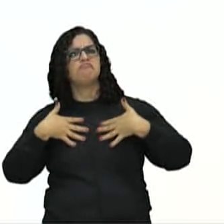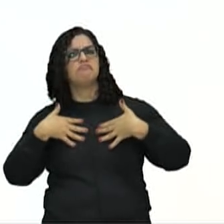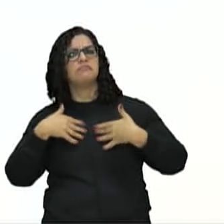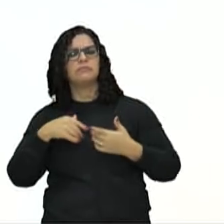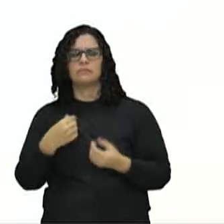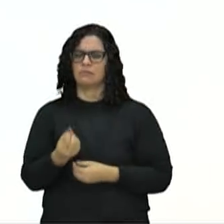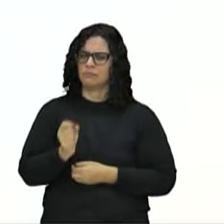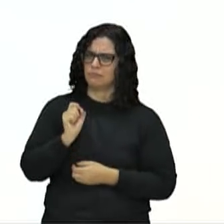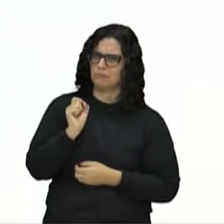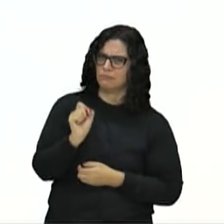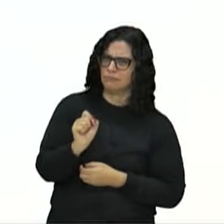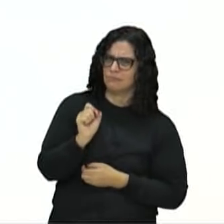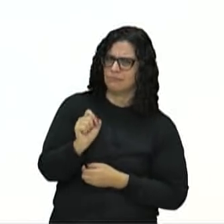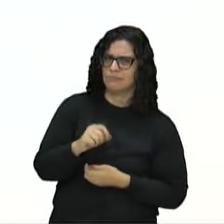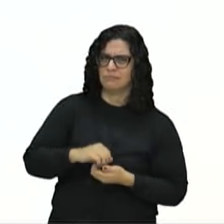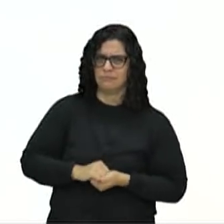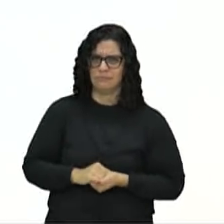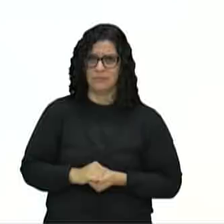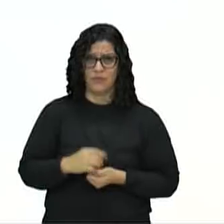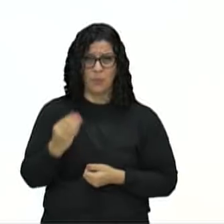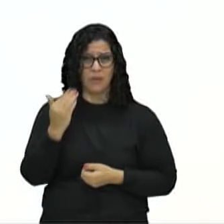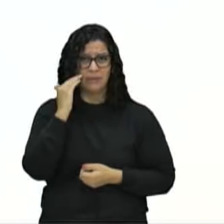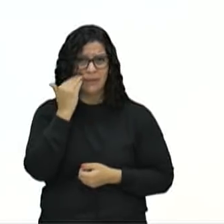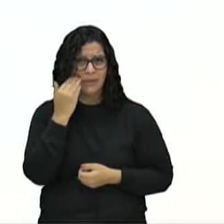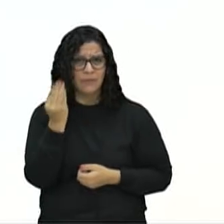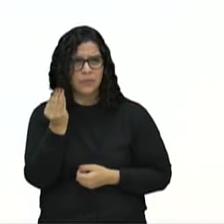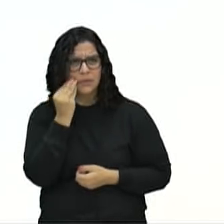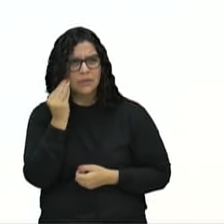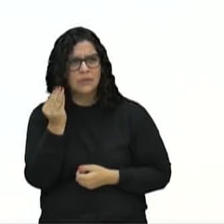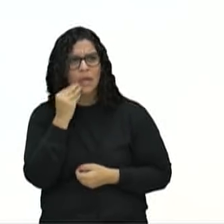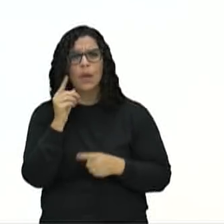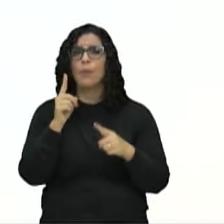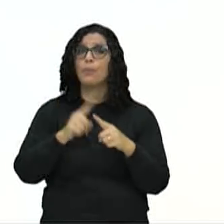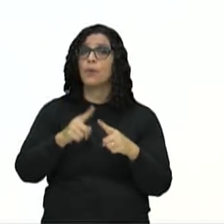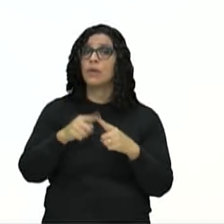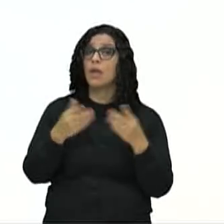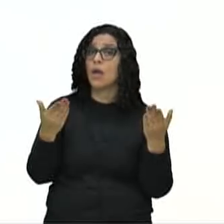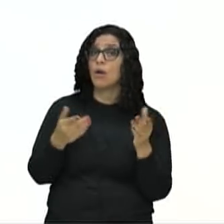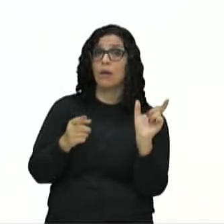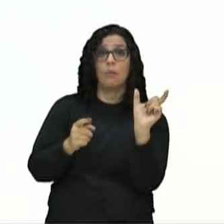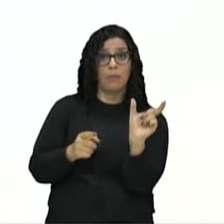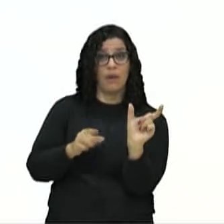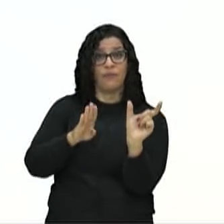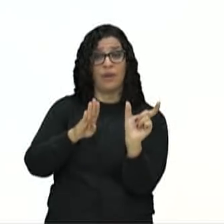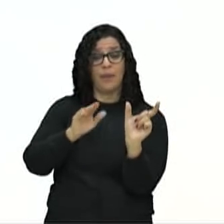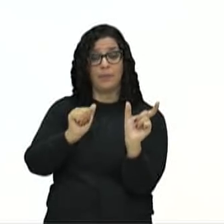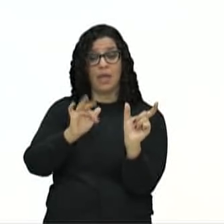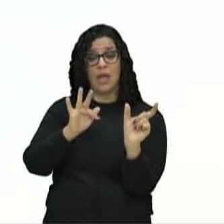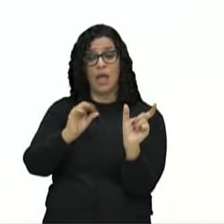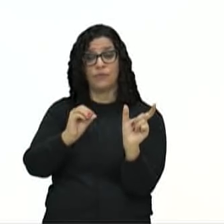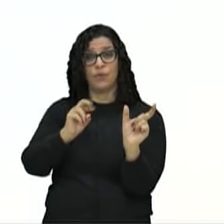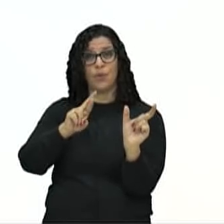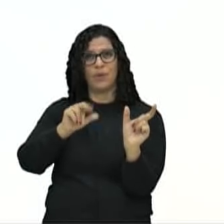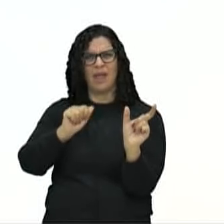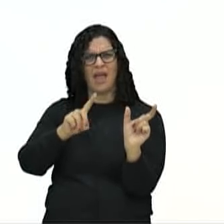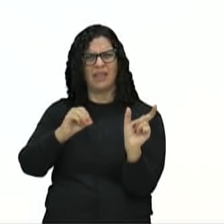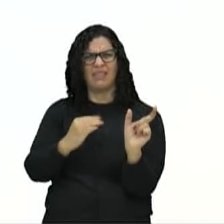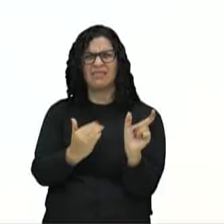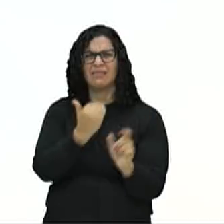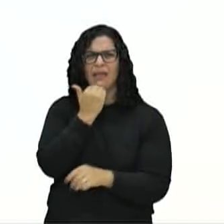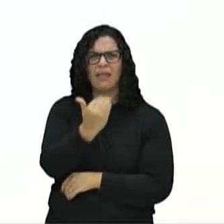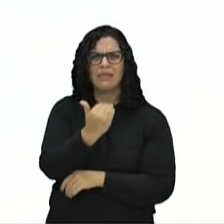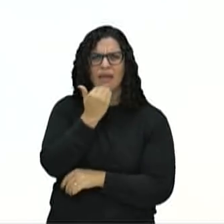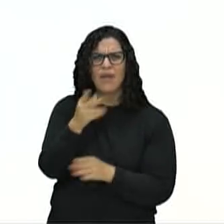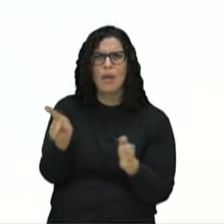Que é isso? Vamos tentar entender? Porque a palavra baforada não tem nada a ver